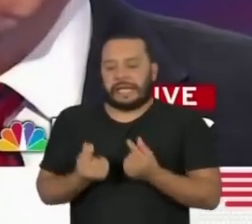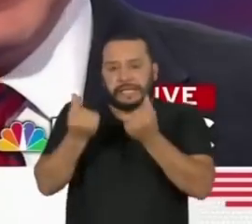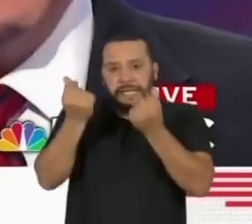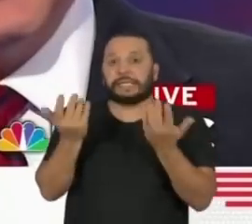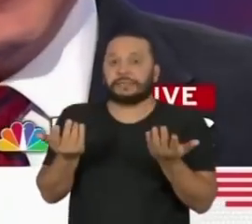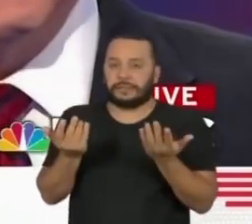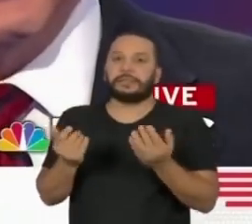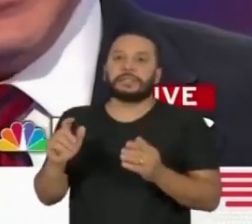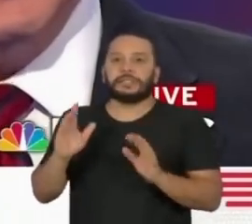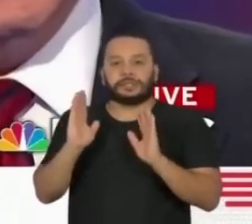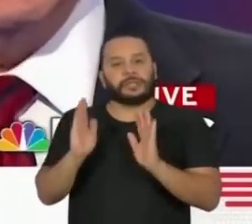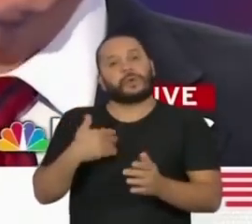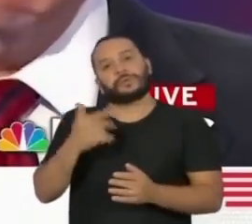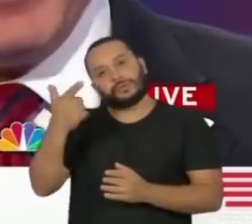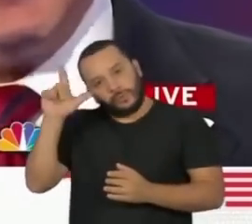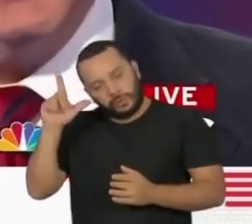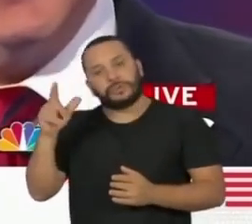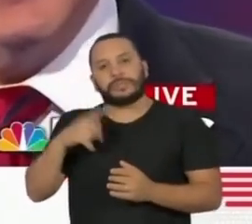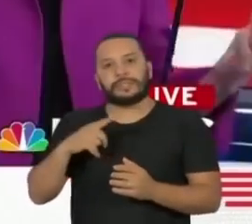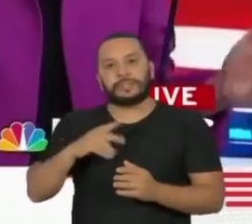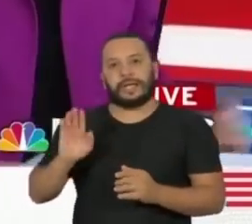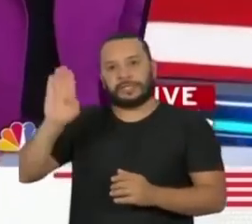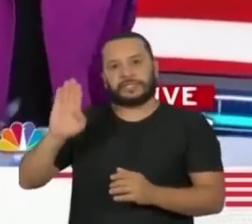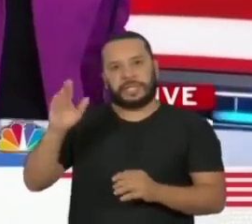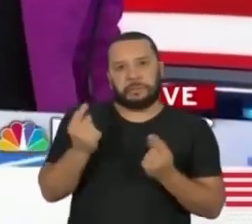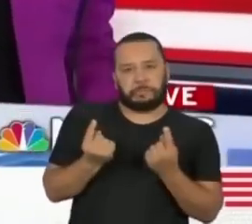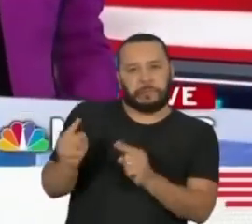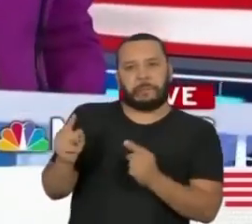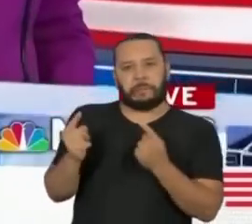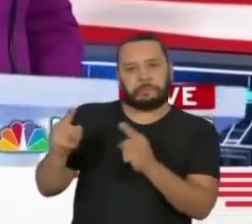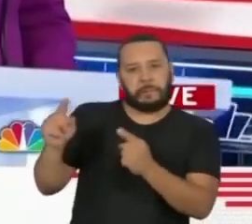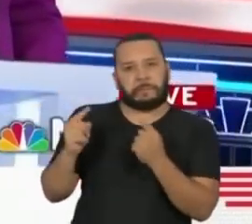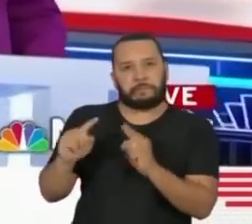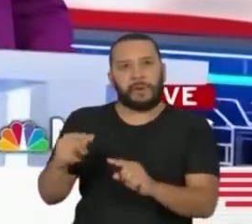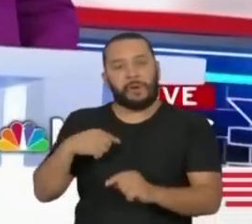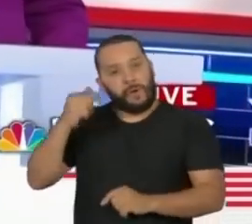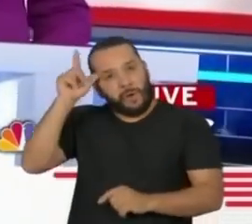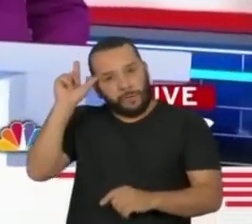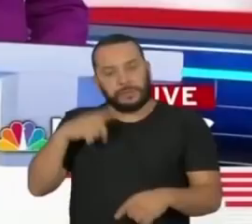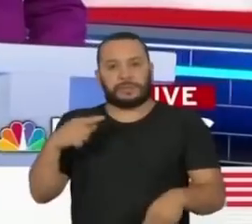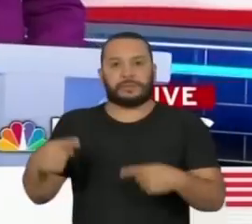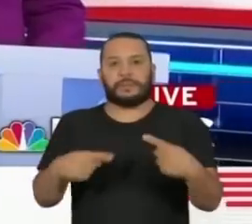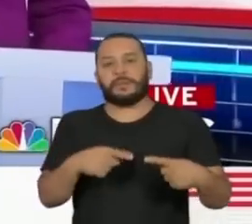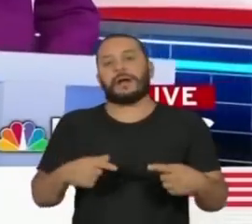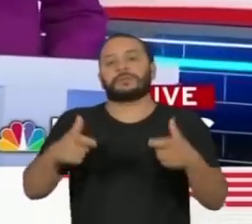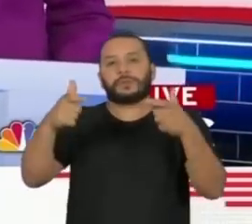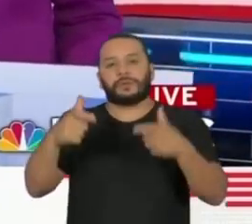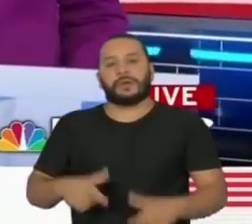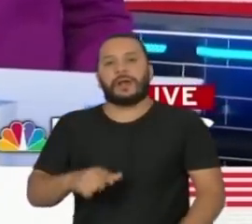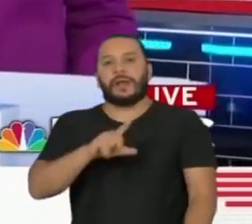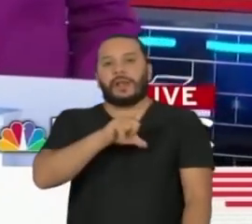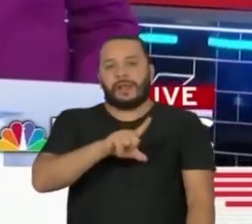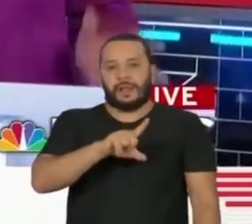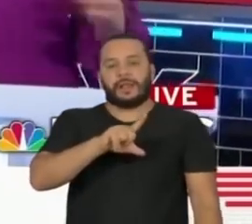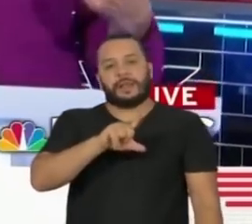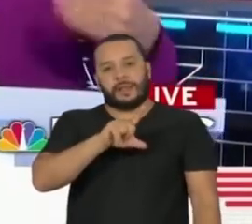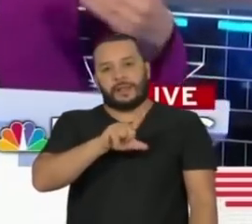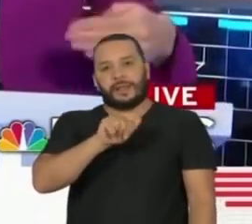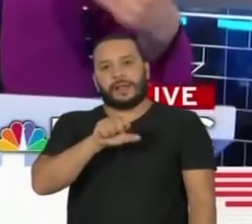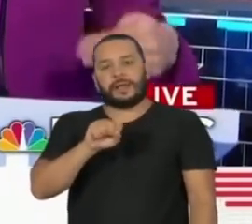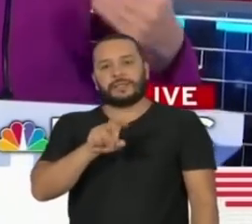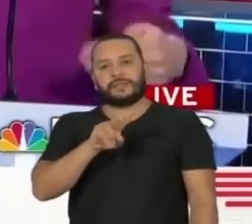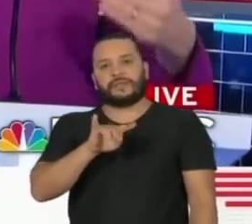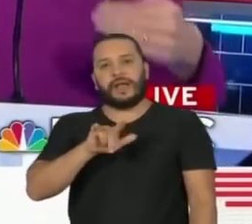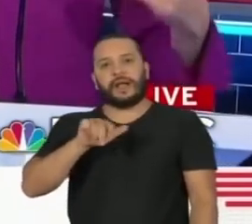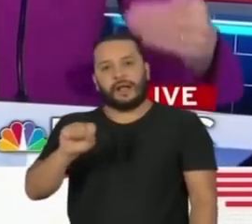alvo principal dos outros pré-candidatos. O debate de ontem aconteceu na cidade de Las Vegas, em Nevada, estado que vota